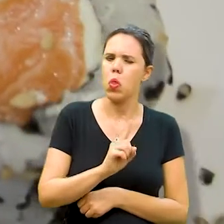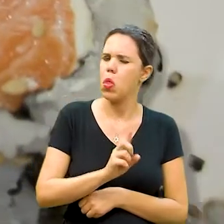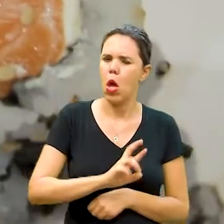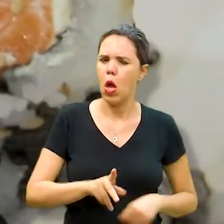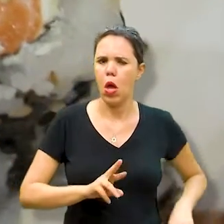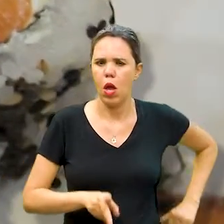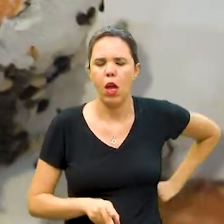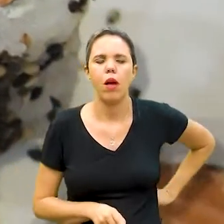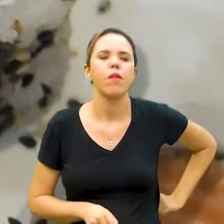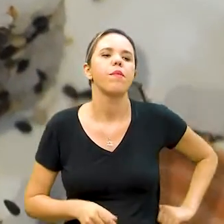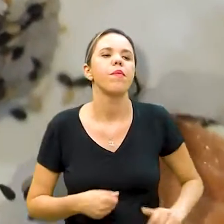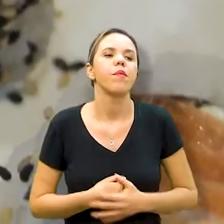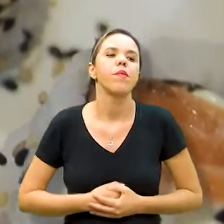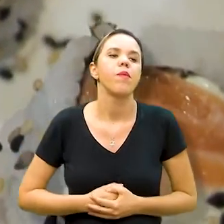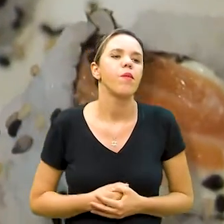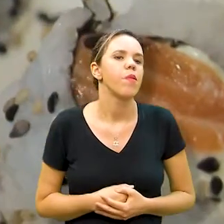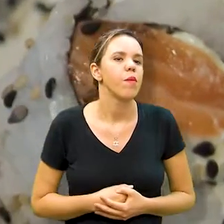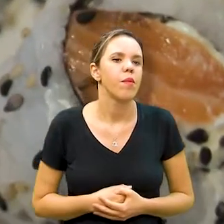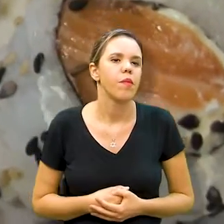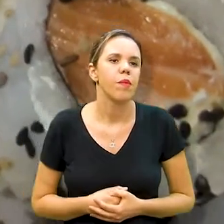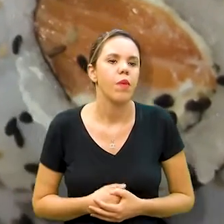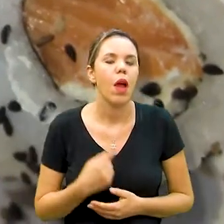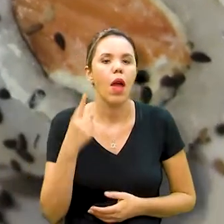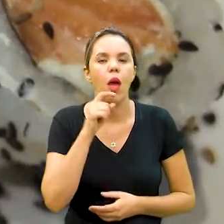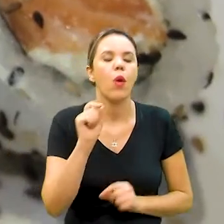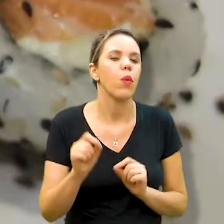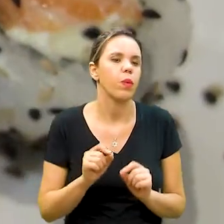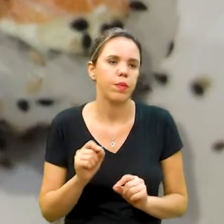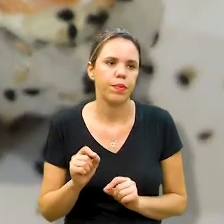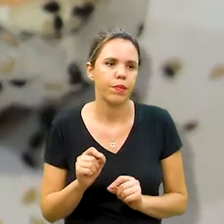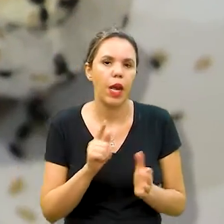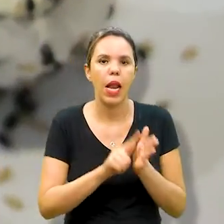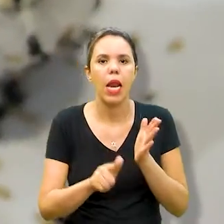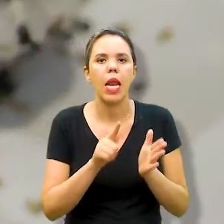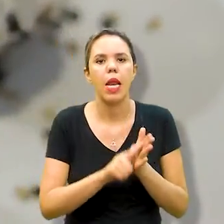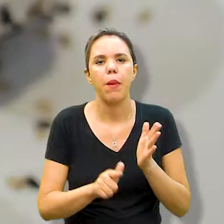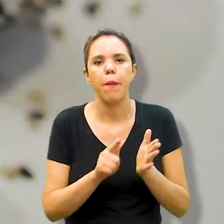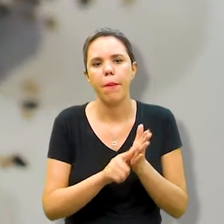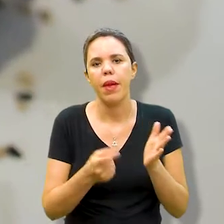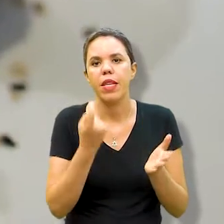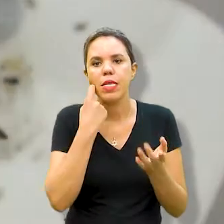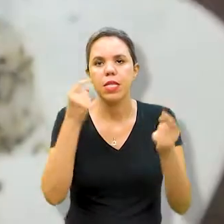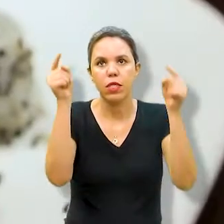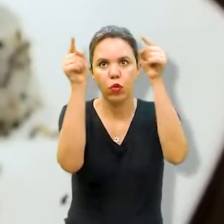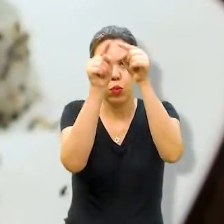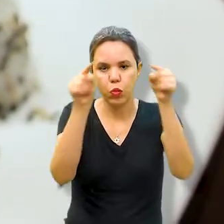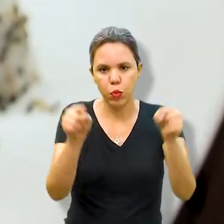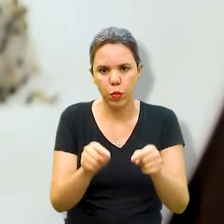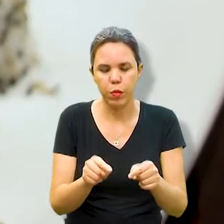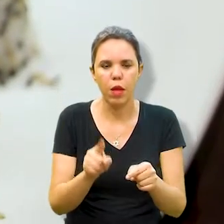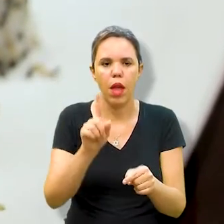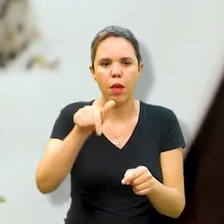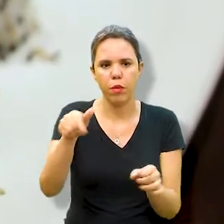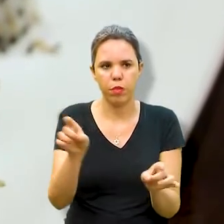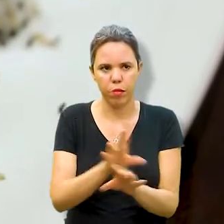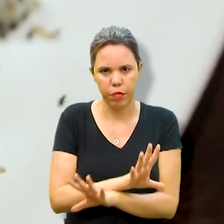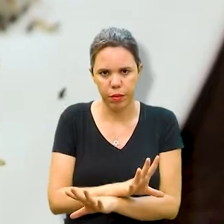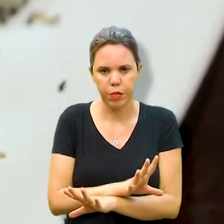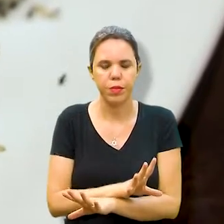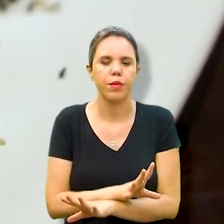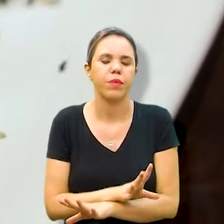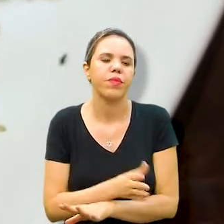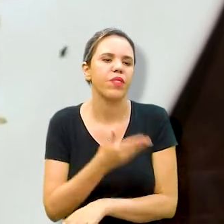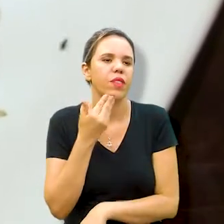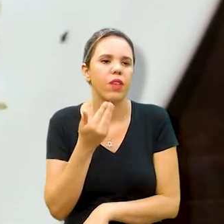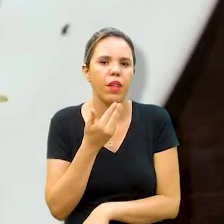difícil não não é difícil a a parte mais difícil é na limpeza do peixe depois de ele